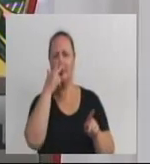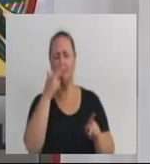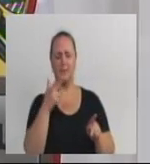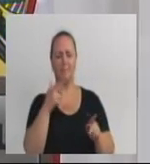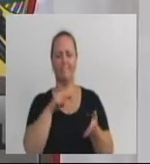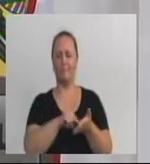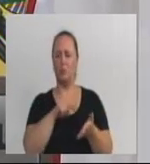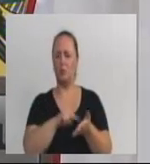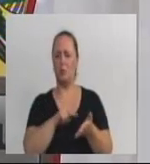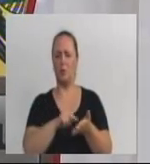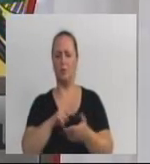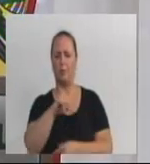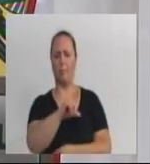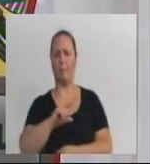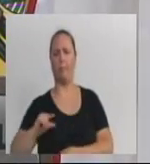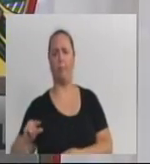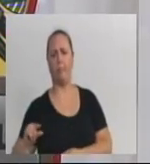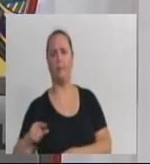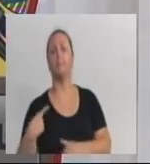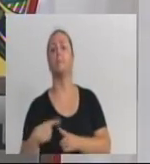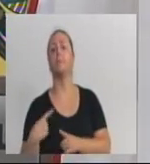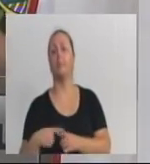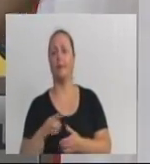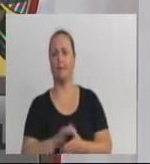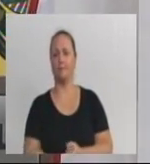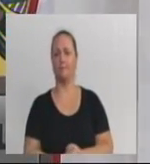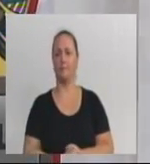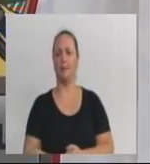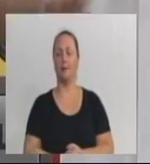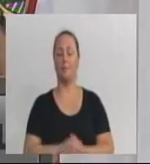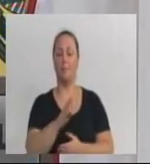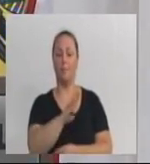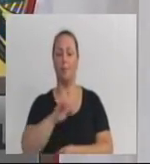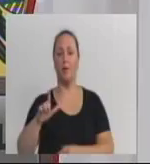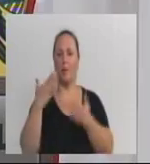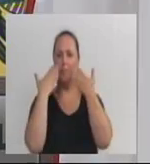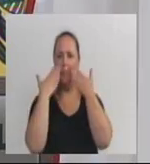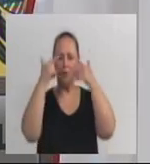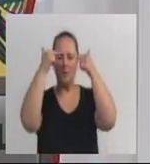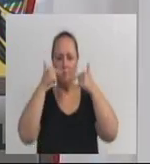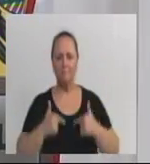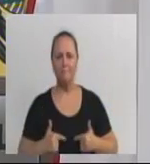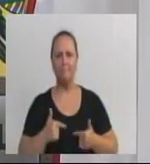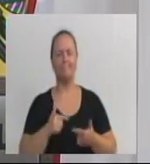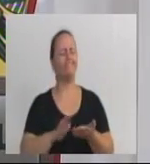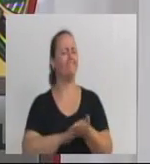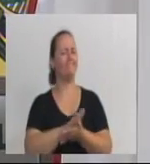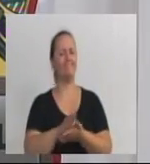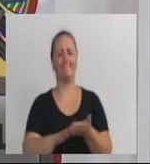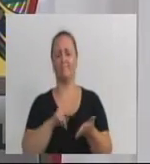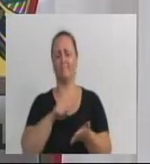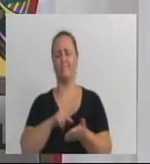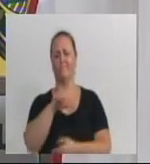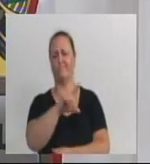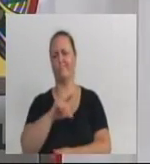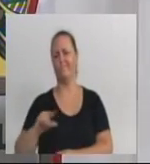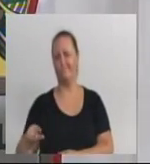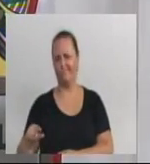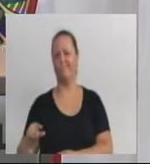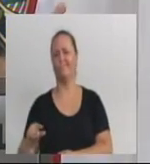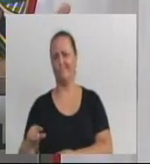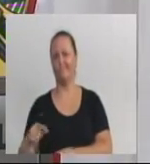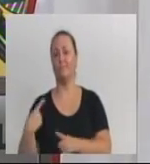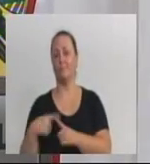para Blumenau na questão da transparência. 4, alguma coisa, perdemos aí para municípios pequenos aqui da nossa região, vergonhosamente, por